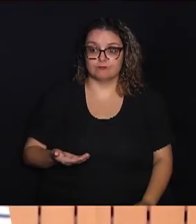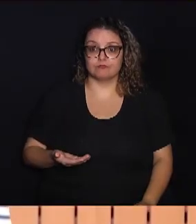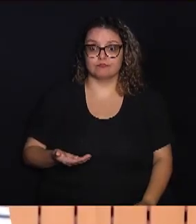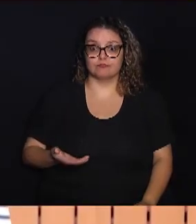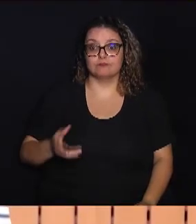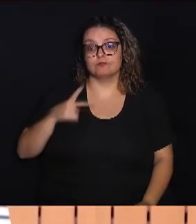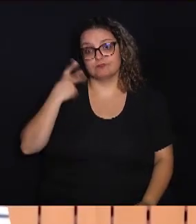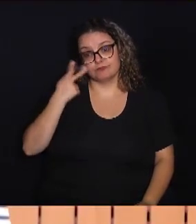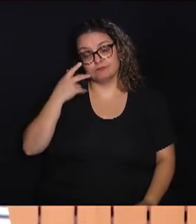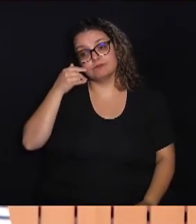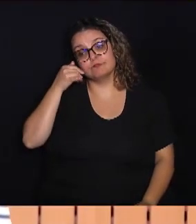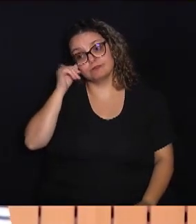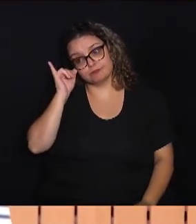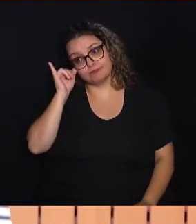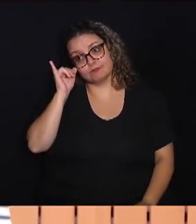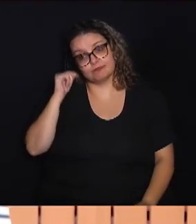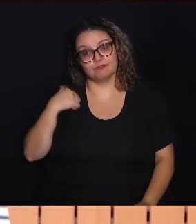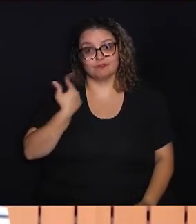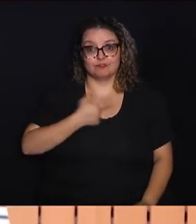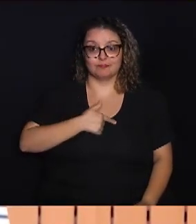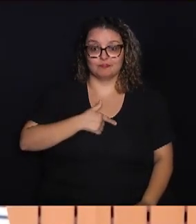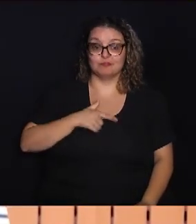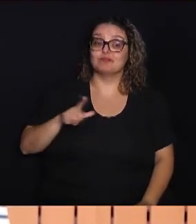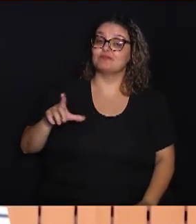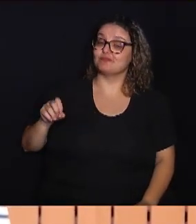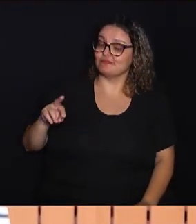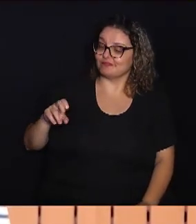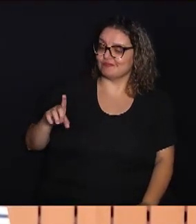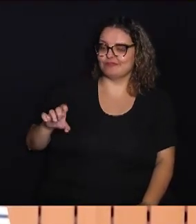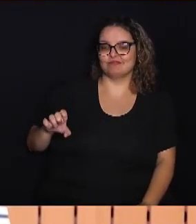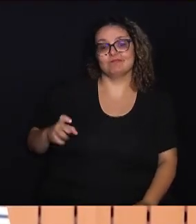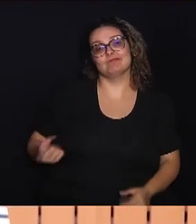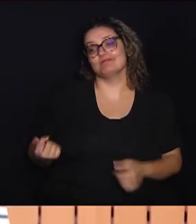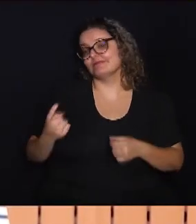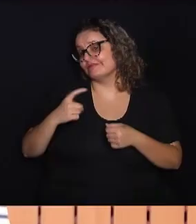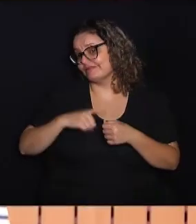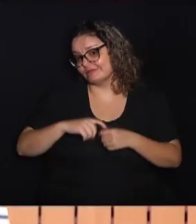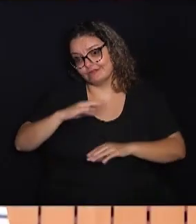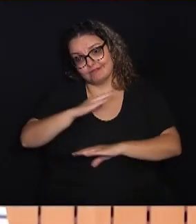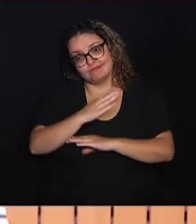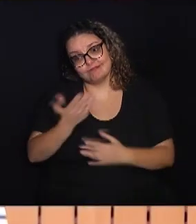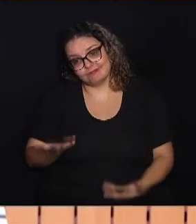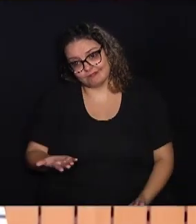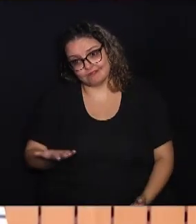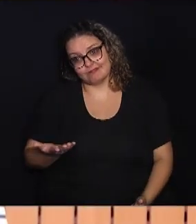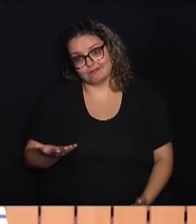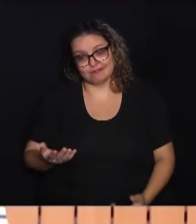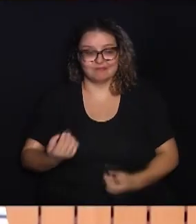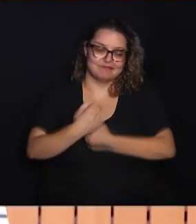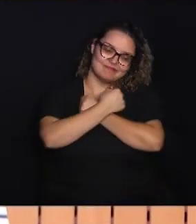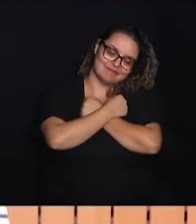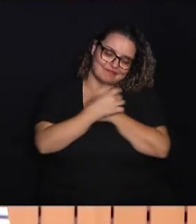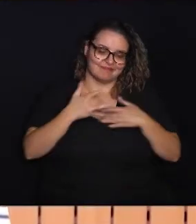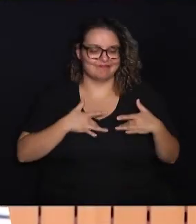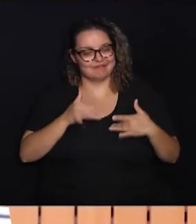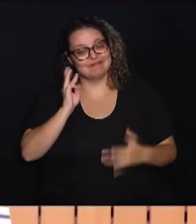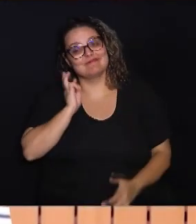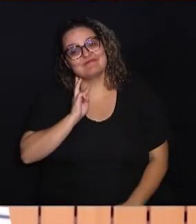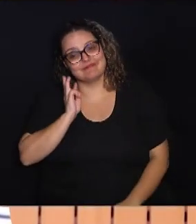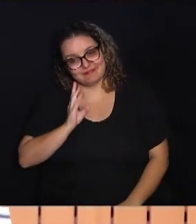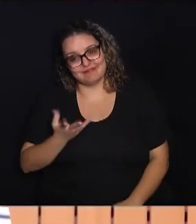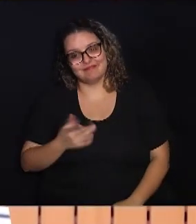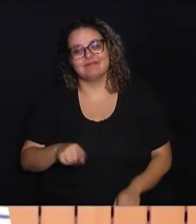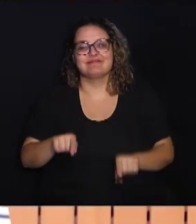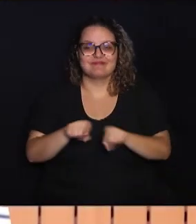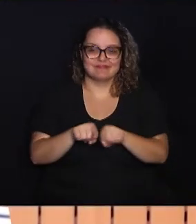vereador Paulo Búfalo nosso Lord né não retornará pra câmara e que o abraço solidário do Cecílio